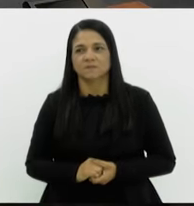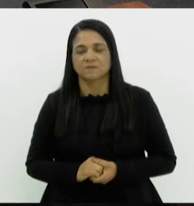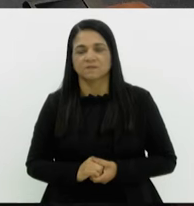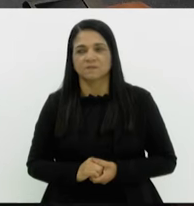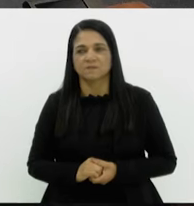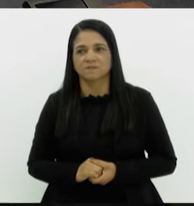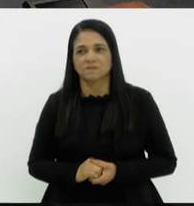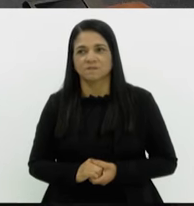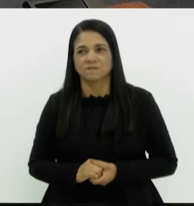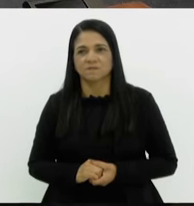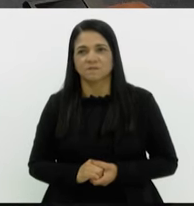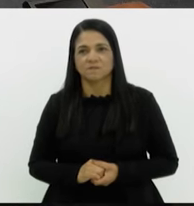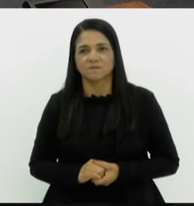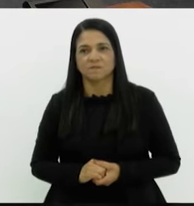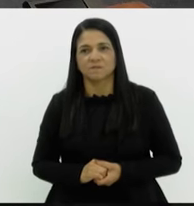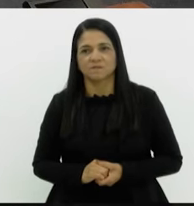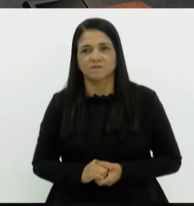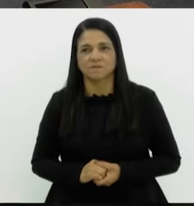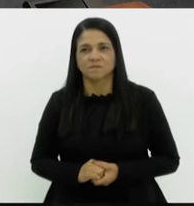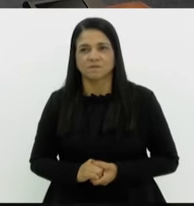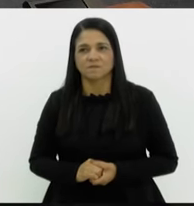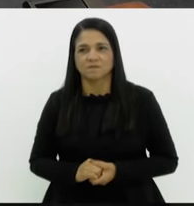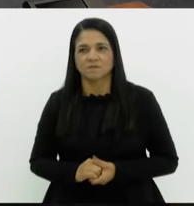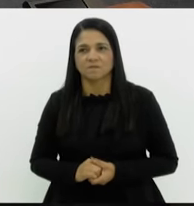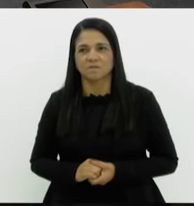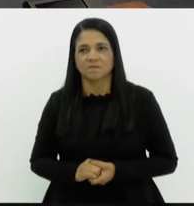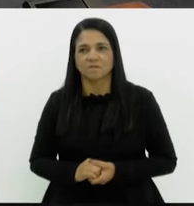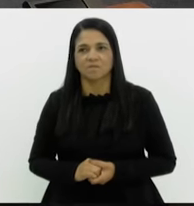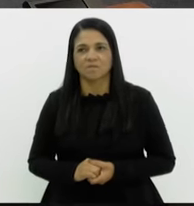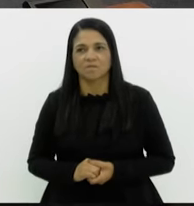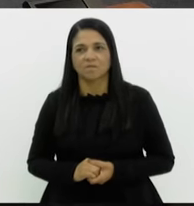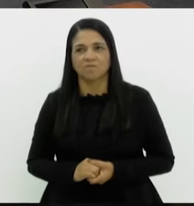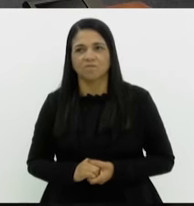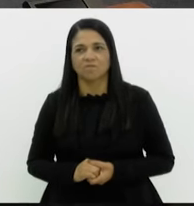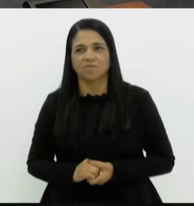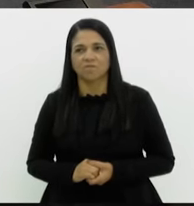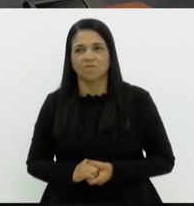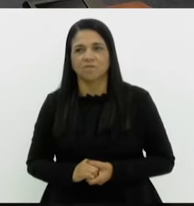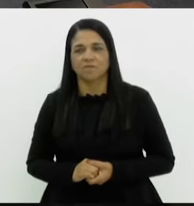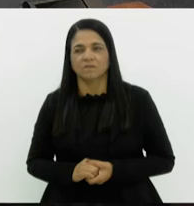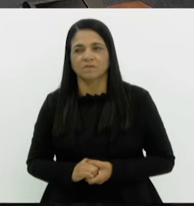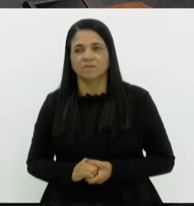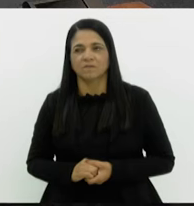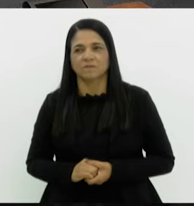Ok. Deixa eu escrever. Vai.